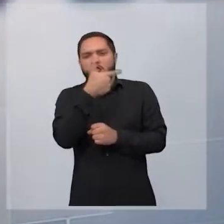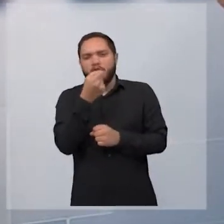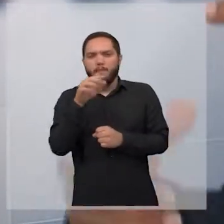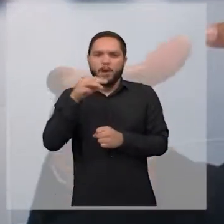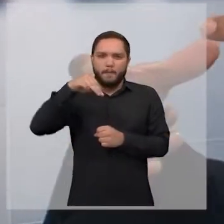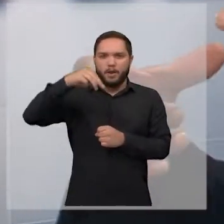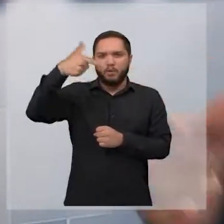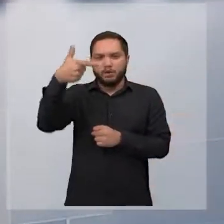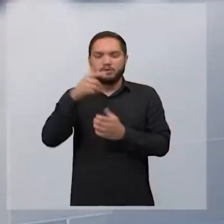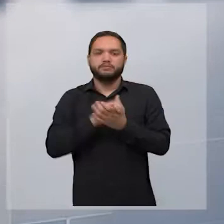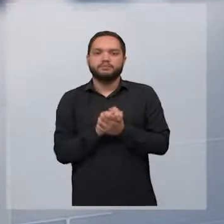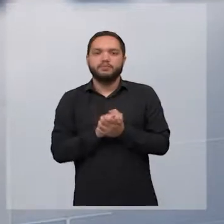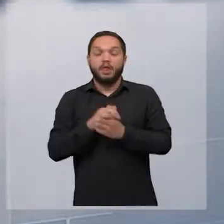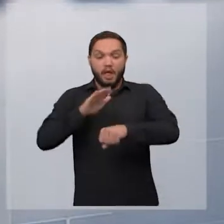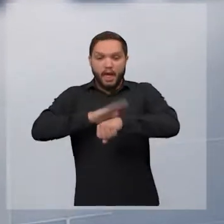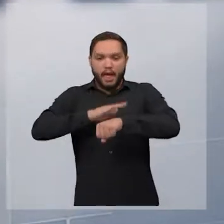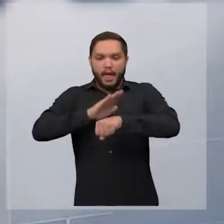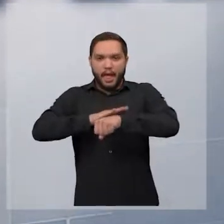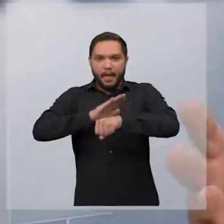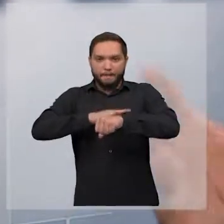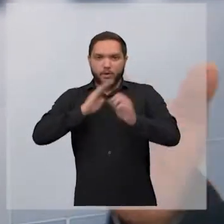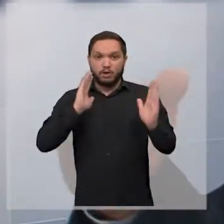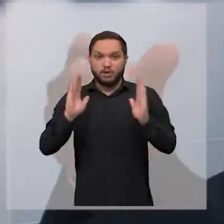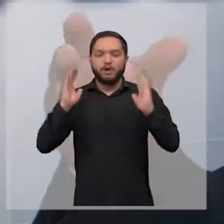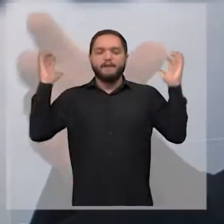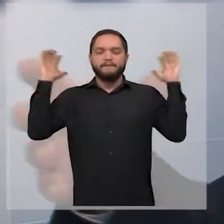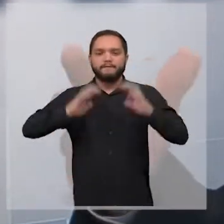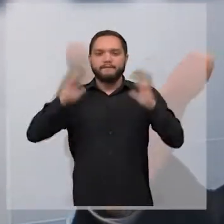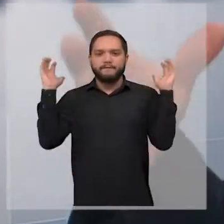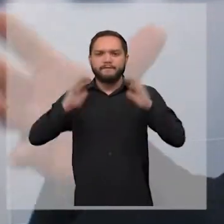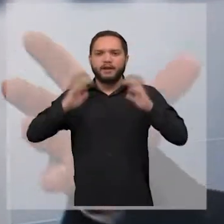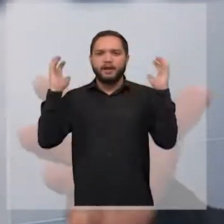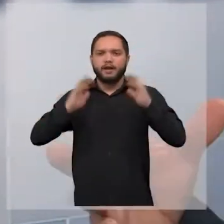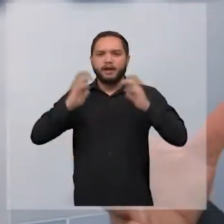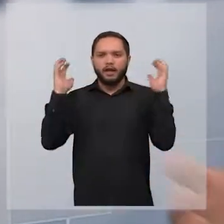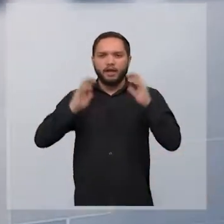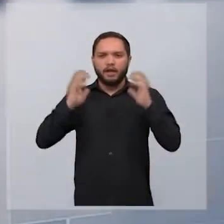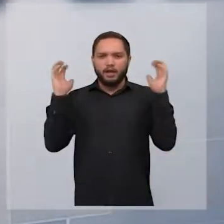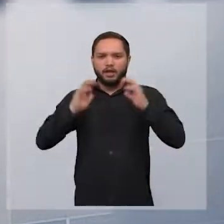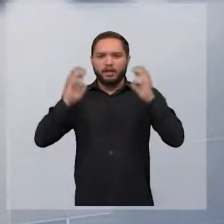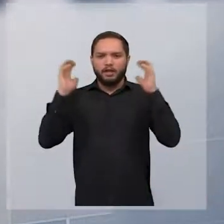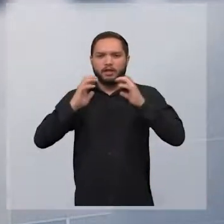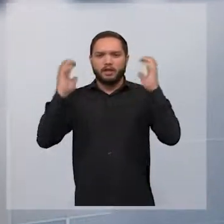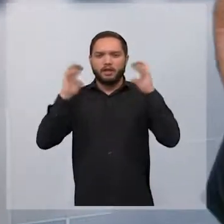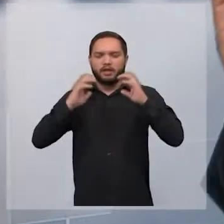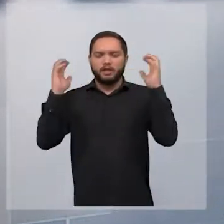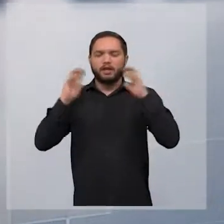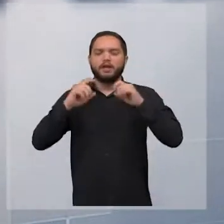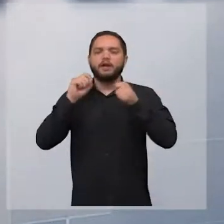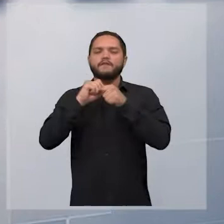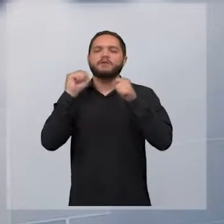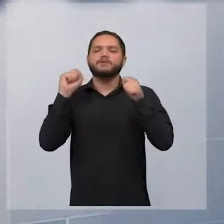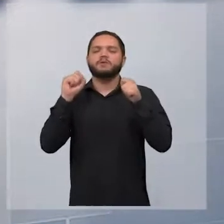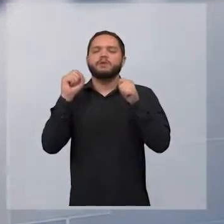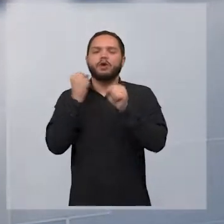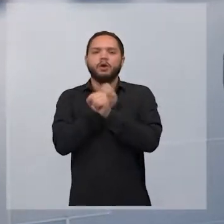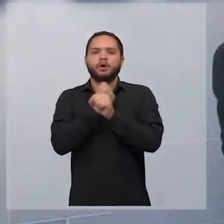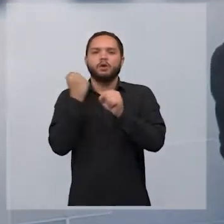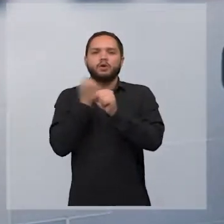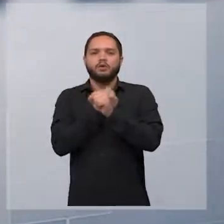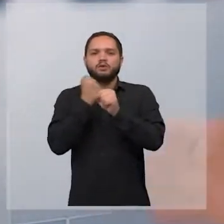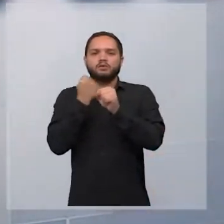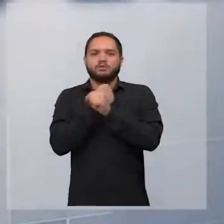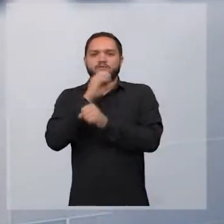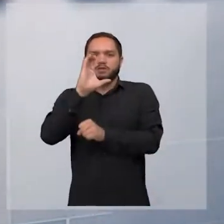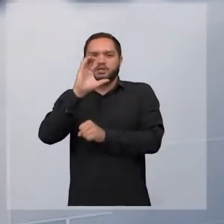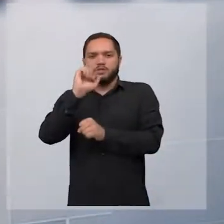botei... Como é que chama o nome mesmo? Vamos botar... Bica não, é um... Calha. Calhas. E aí